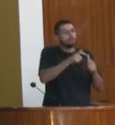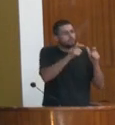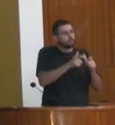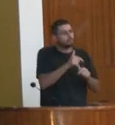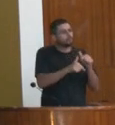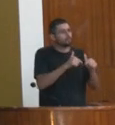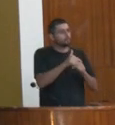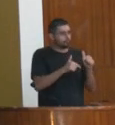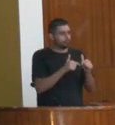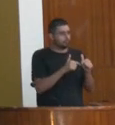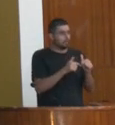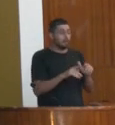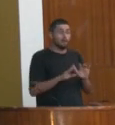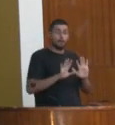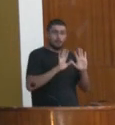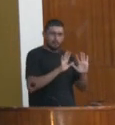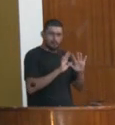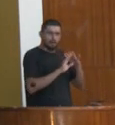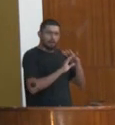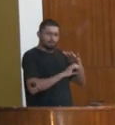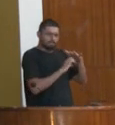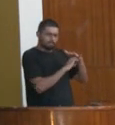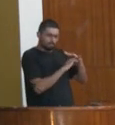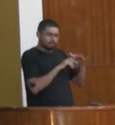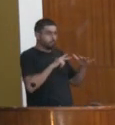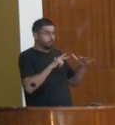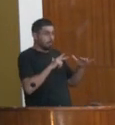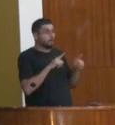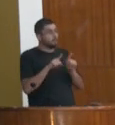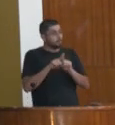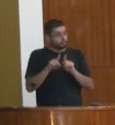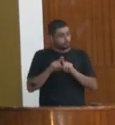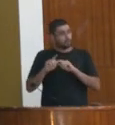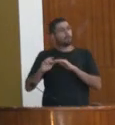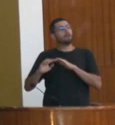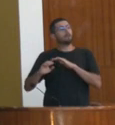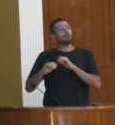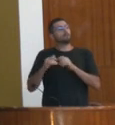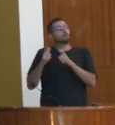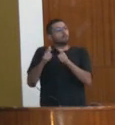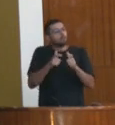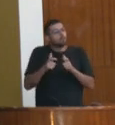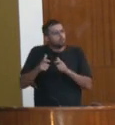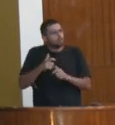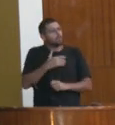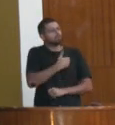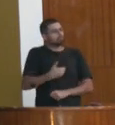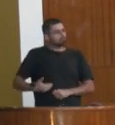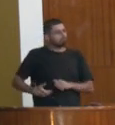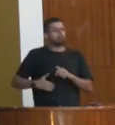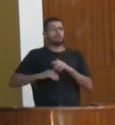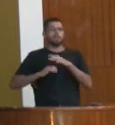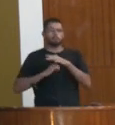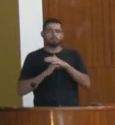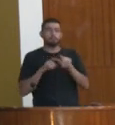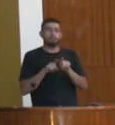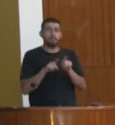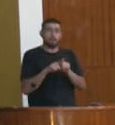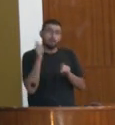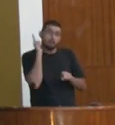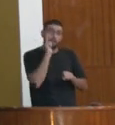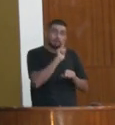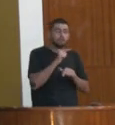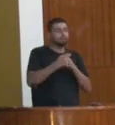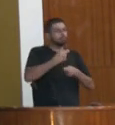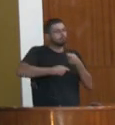rede privada, como no poder público também. E que essas pessoas com deficiência efetivamente entrem no mercado de